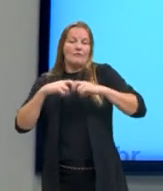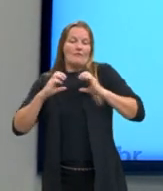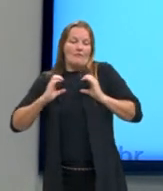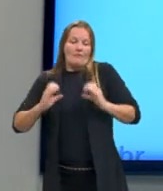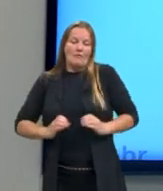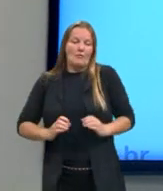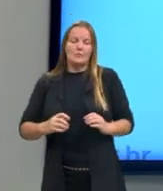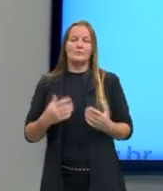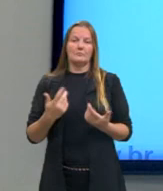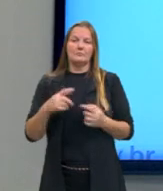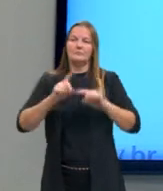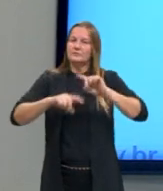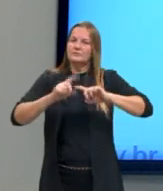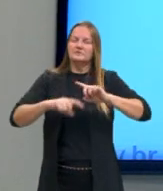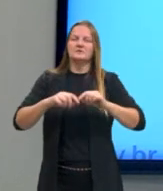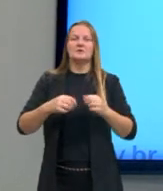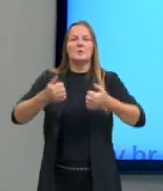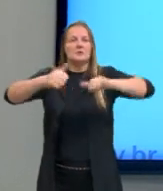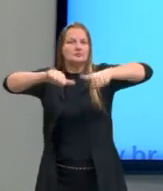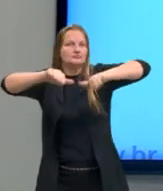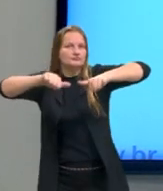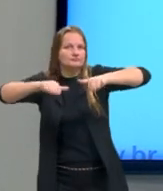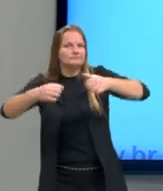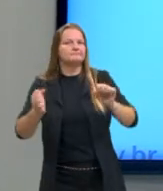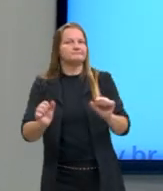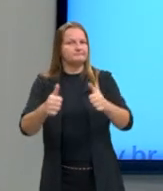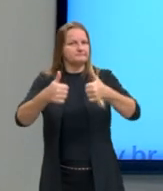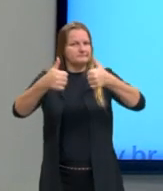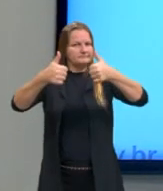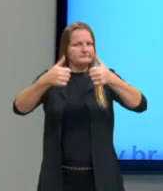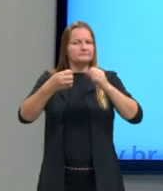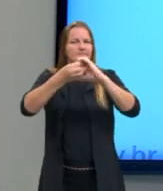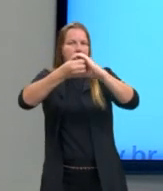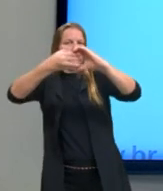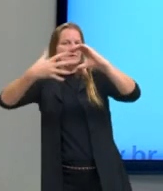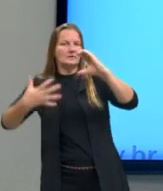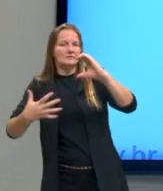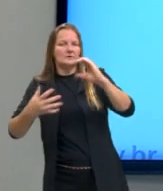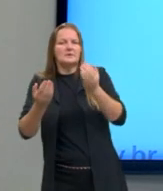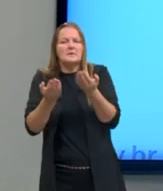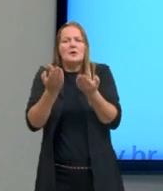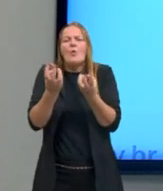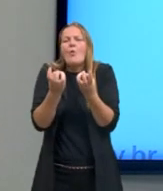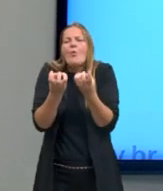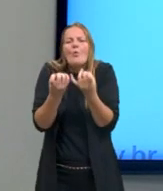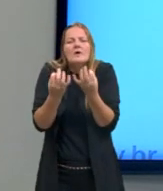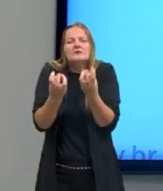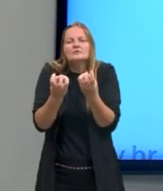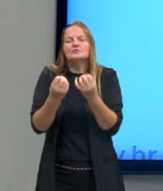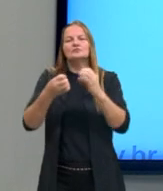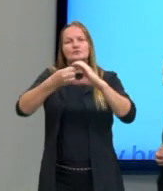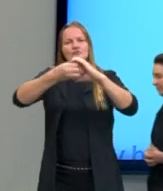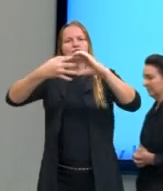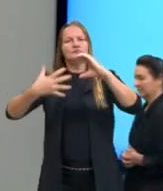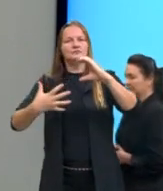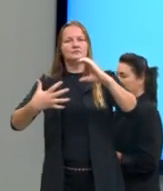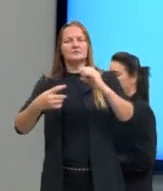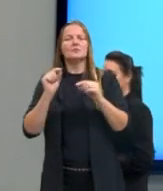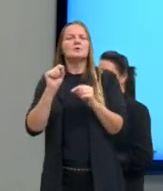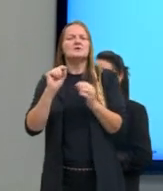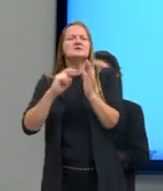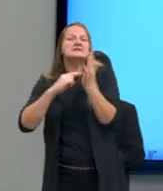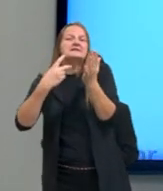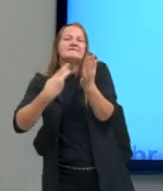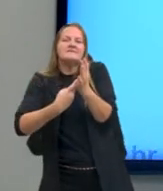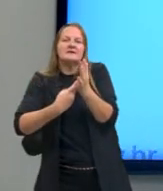corpo que pode ser qualitativamente distinguida e quantitativamente determinado que que